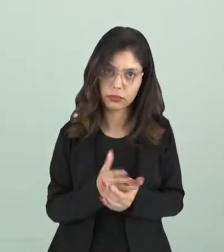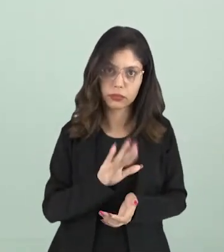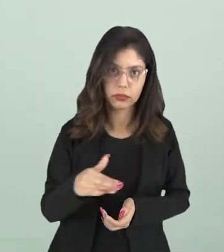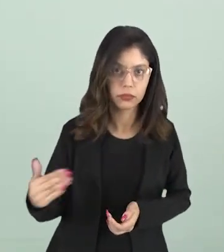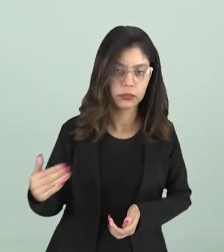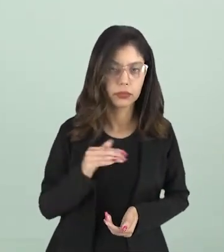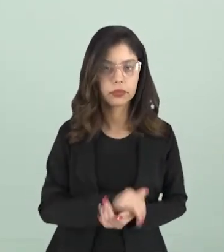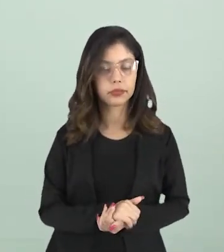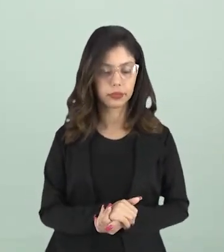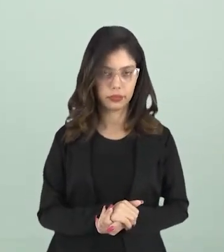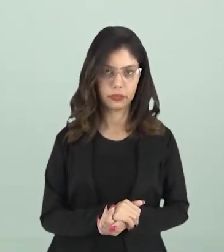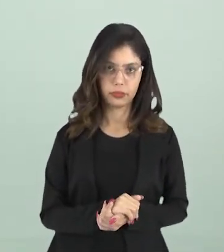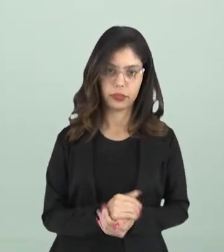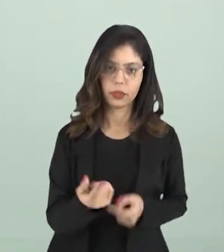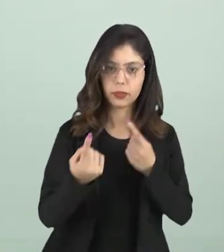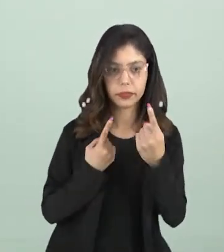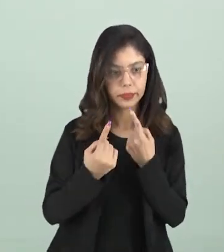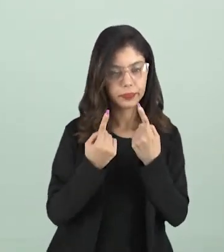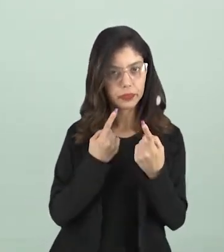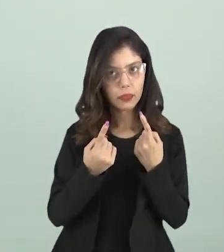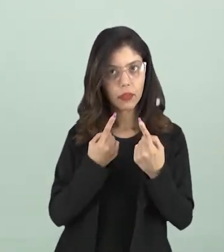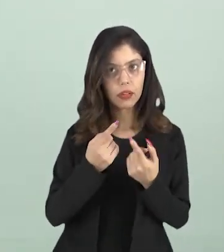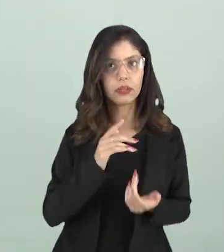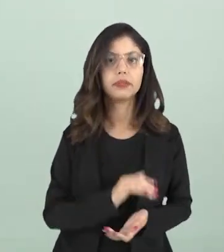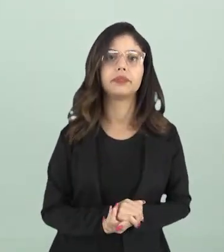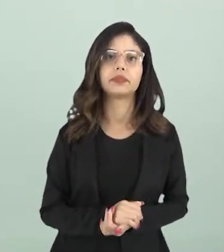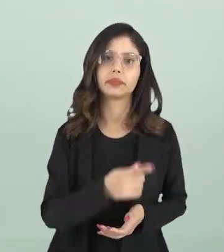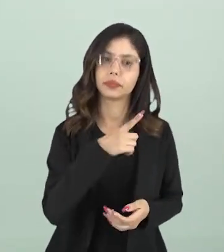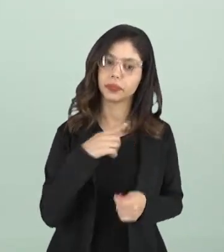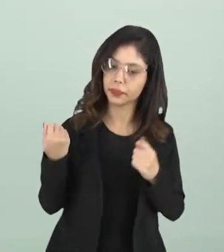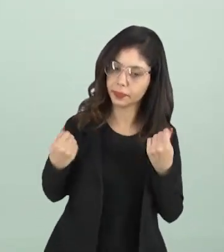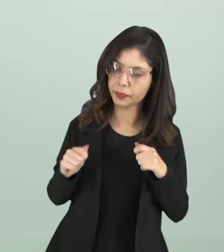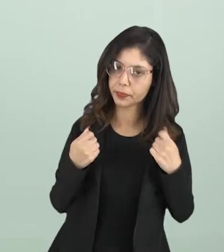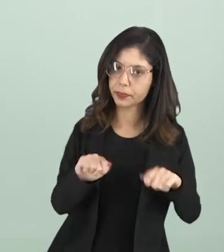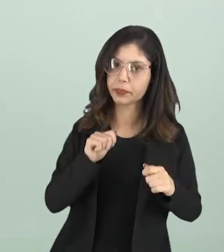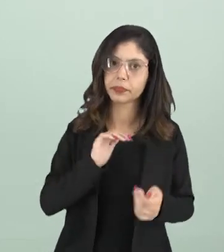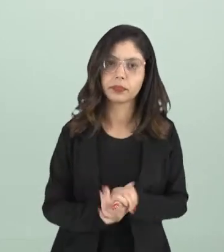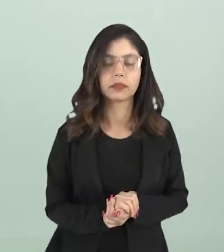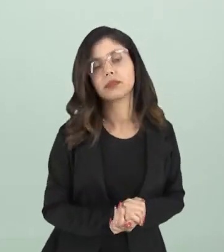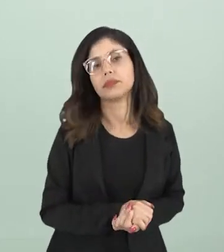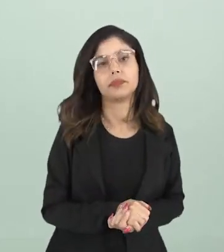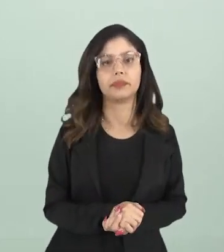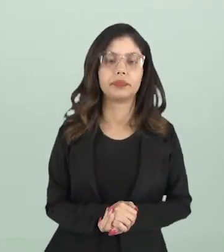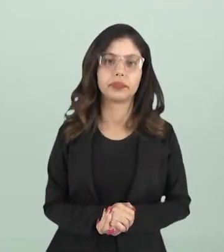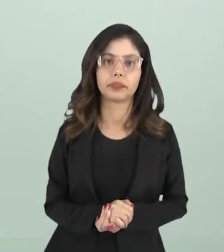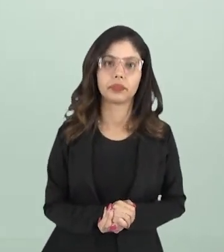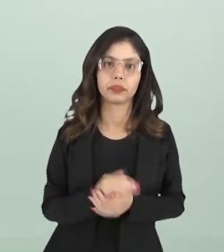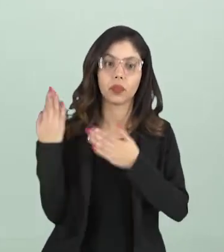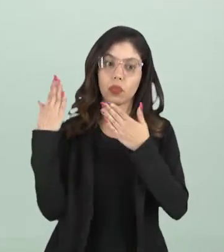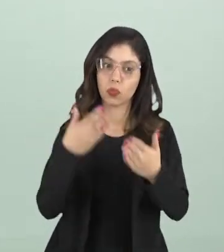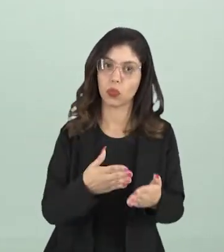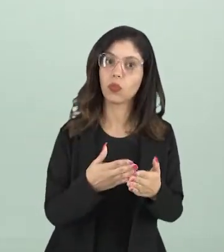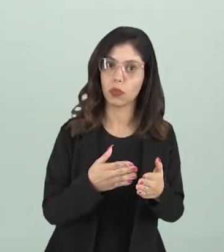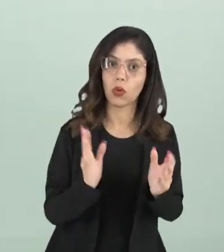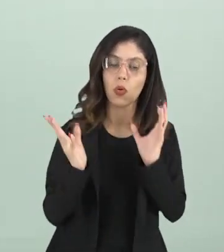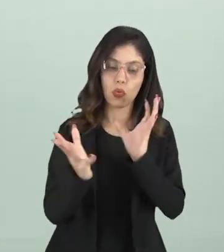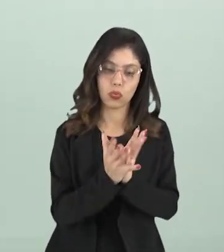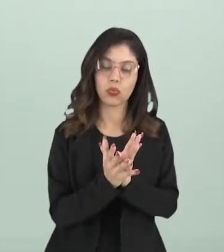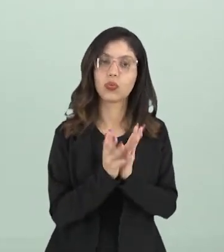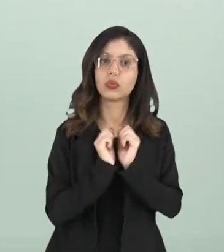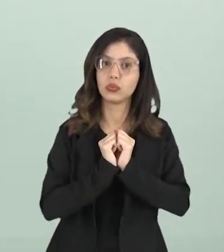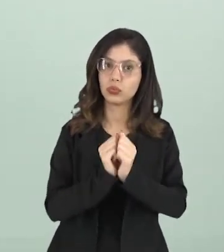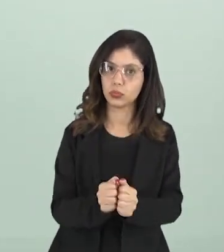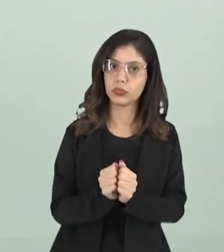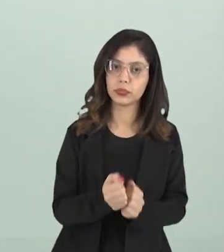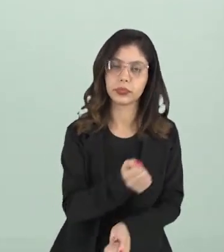quando está em debate, quando há a necessidade de uma tomada de decisão em conjunto com os